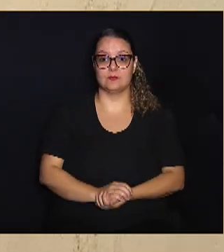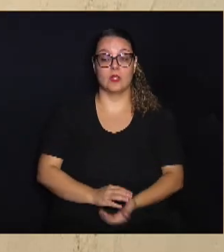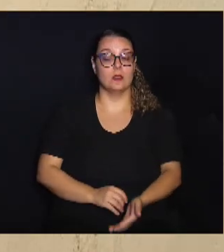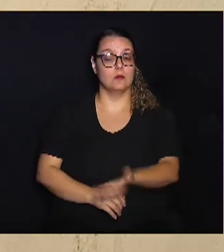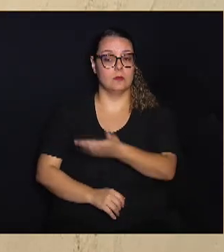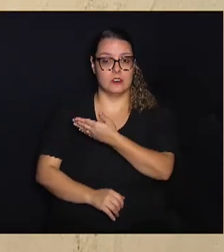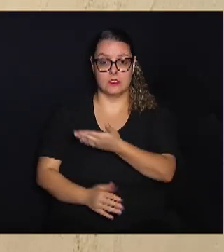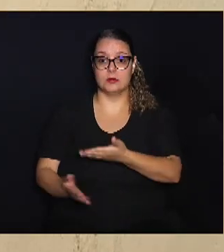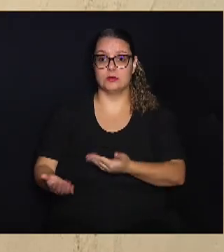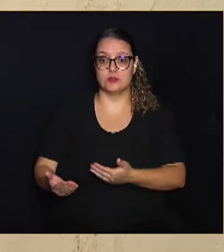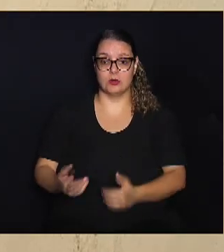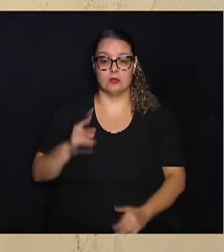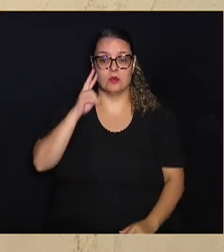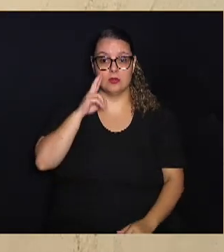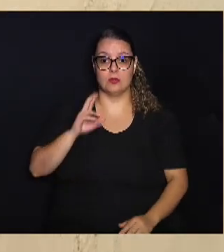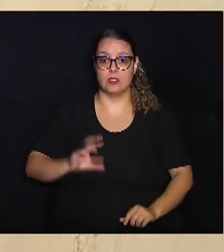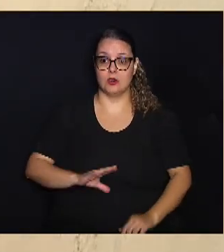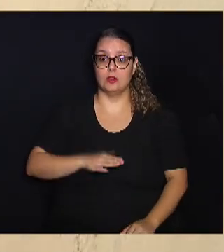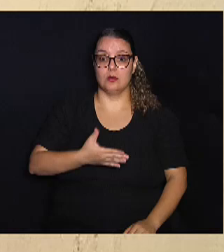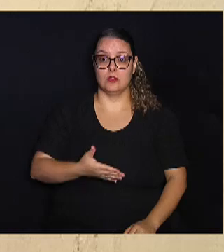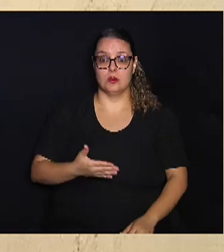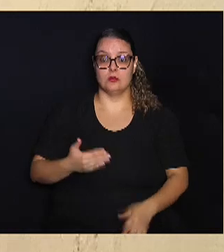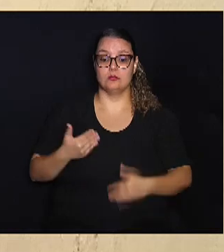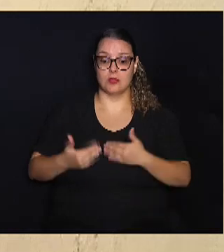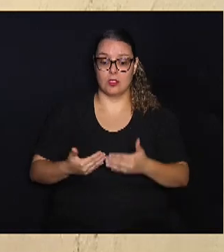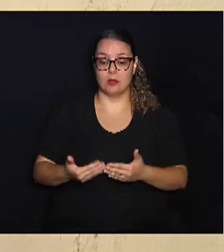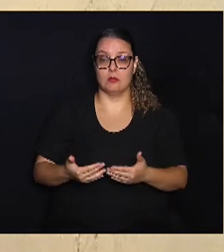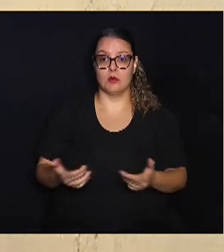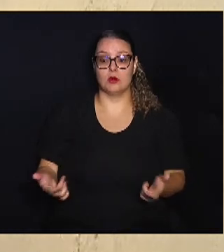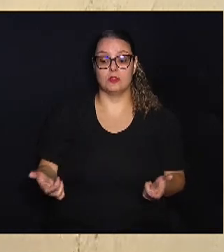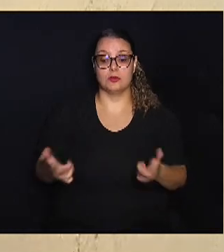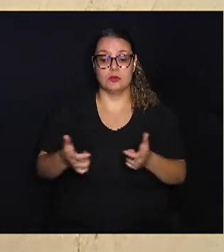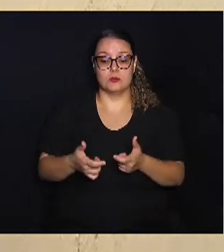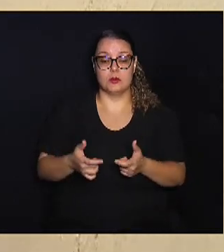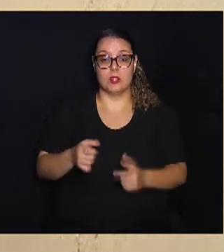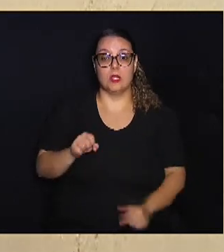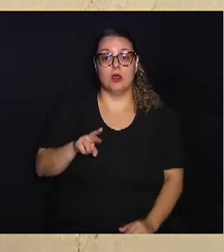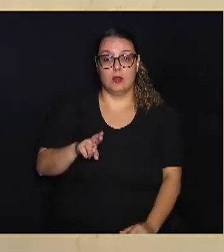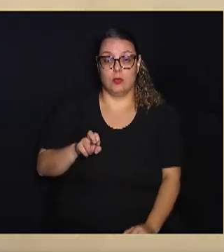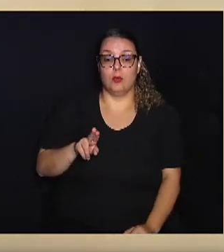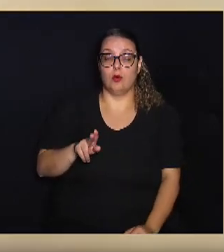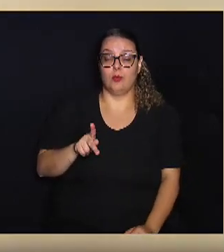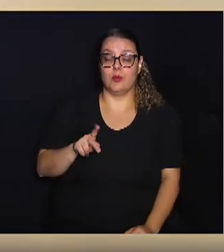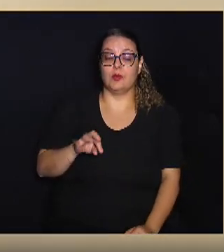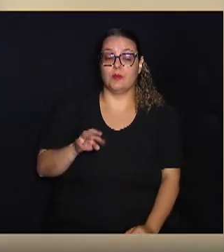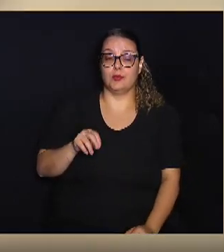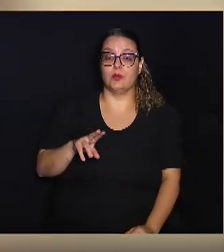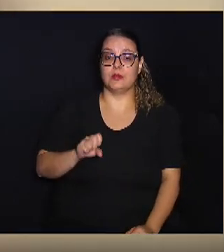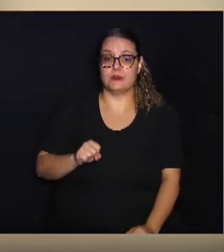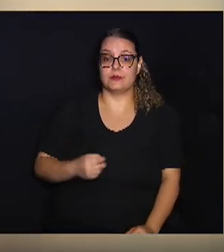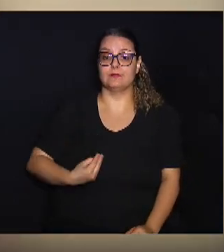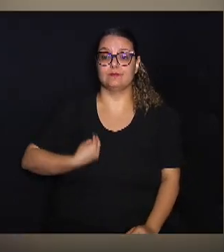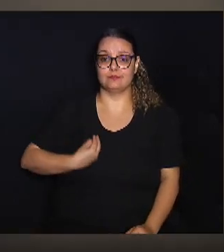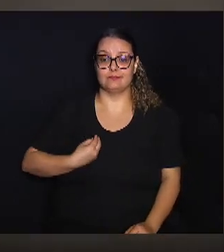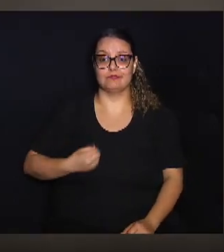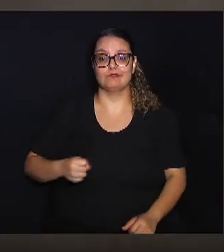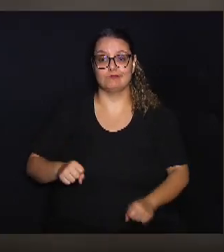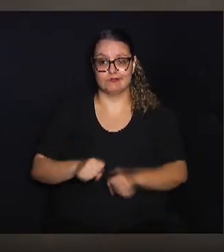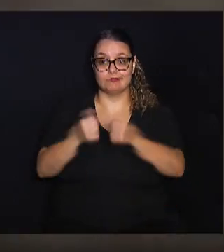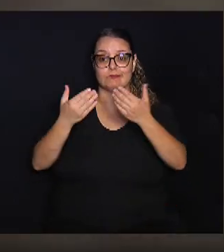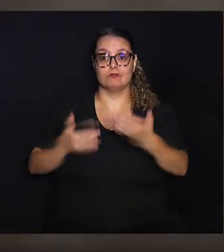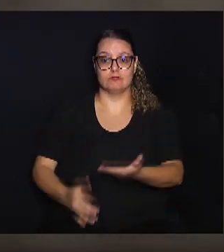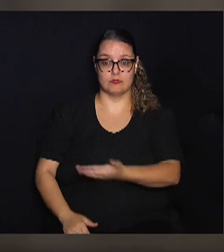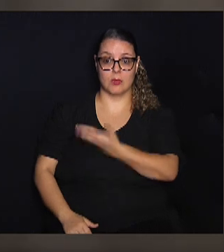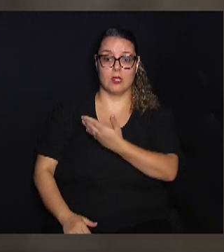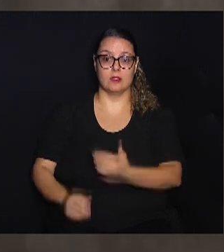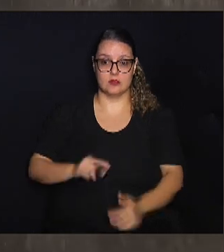jovem que hoje se vê encorajada a seguir para amenizar as rupturas que a vida proporcionou a ela e aos irmãos, o